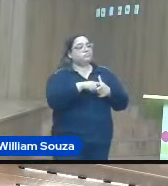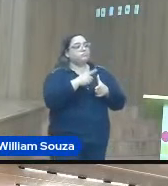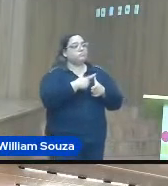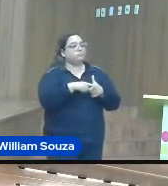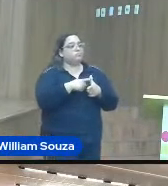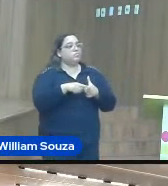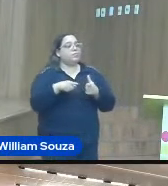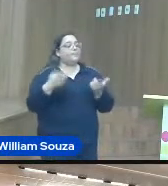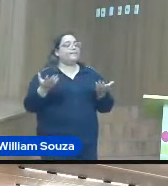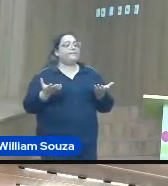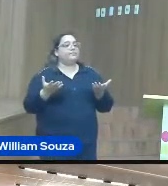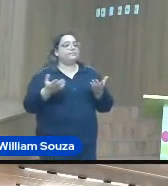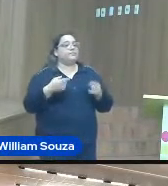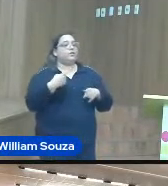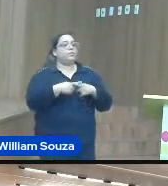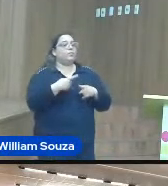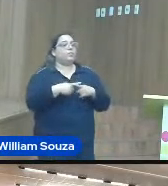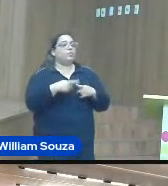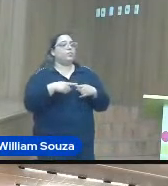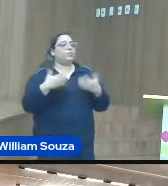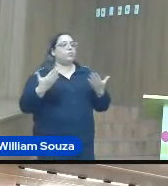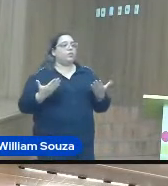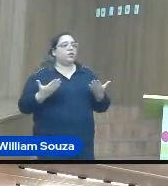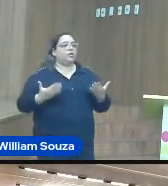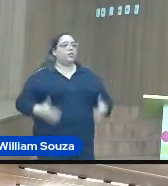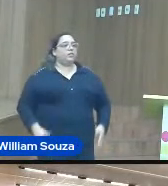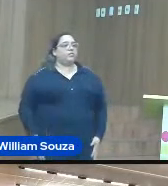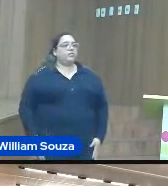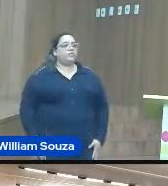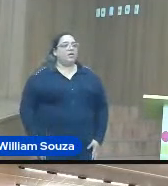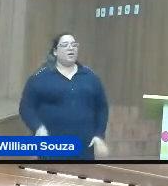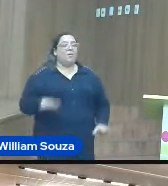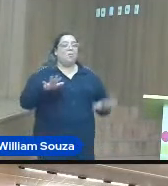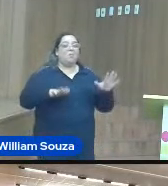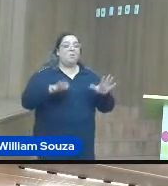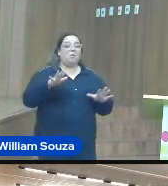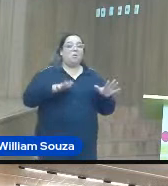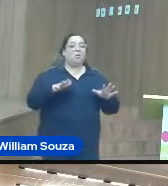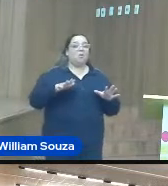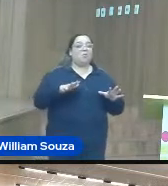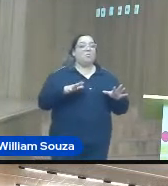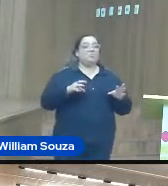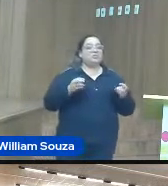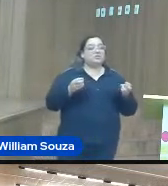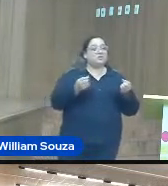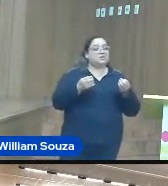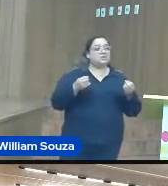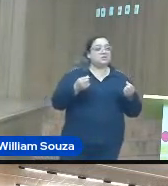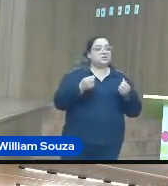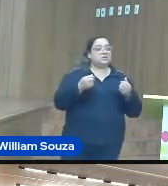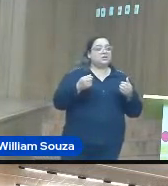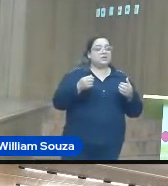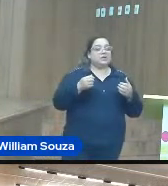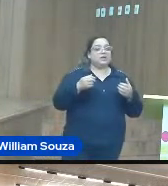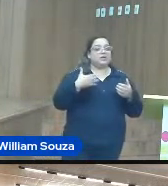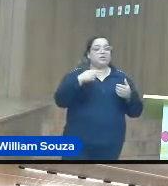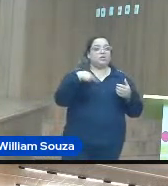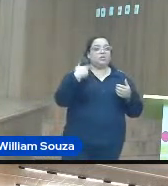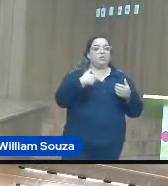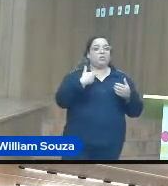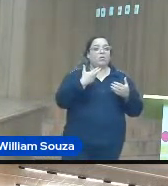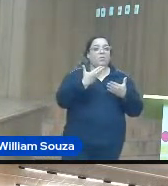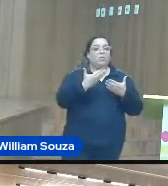dos pontos aí de crise foi justamente o Império Otomano, quando ele começa a perder a